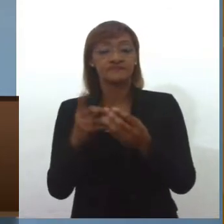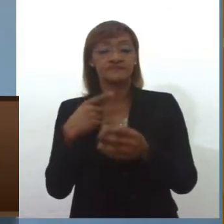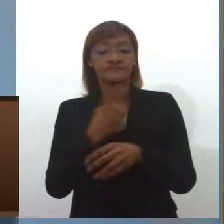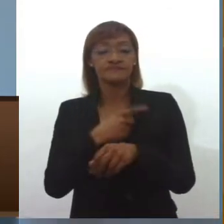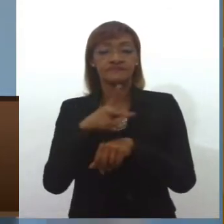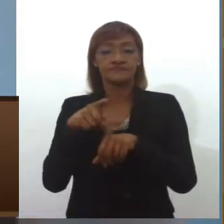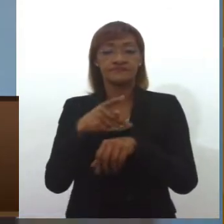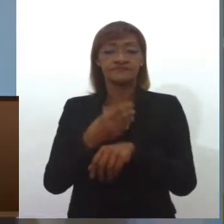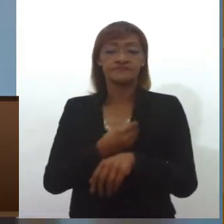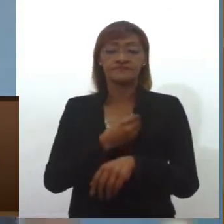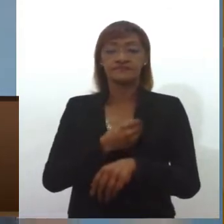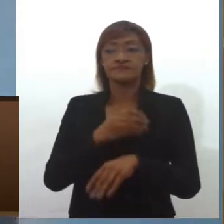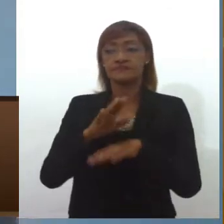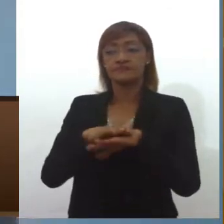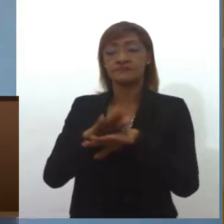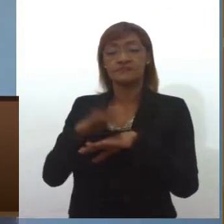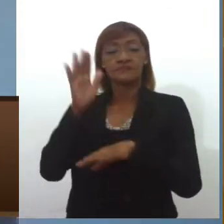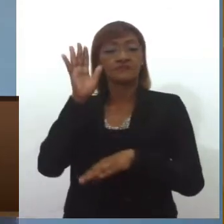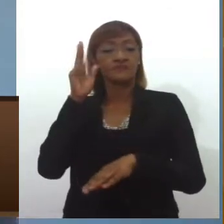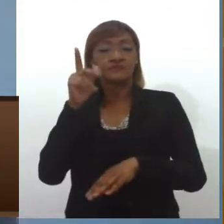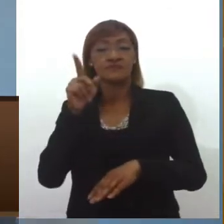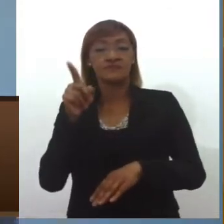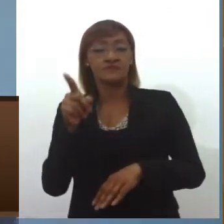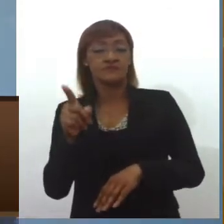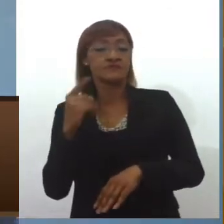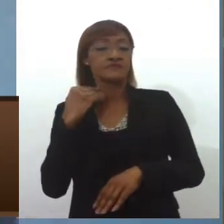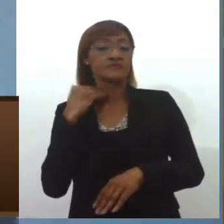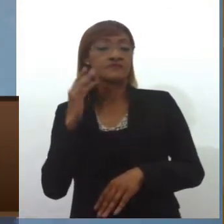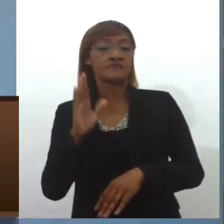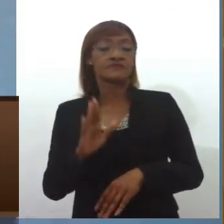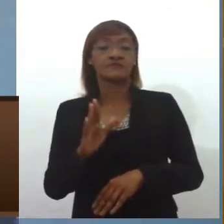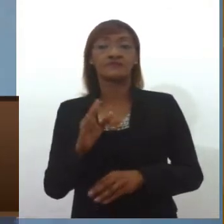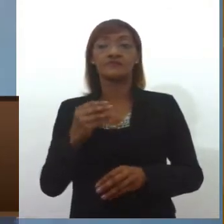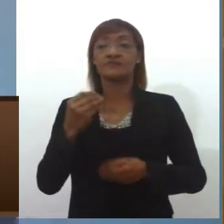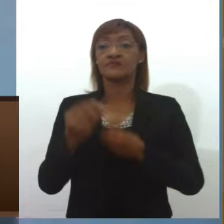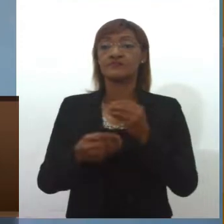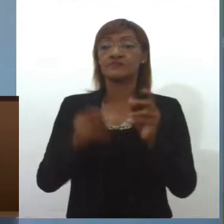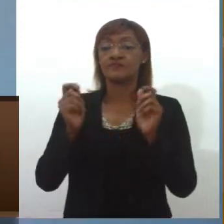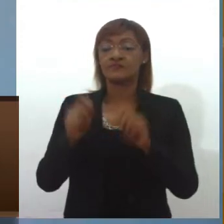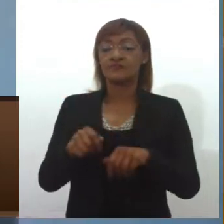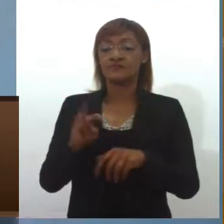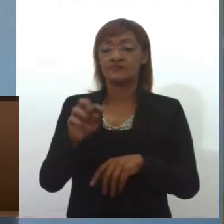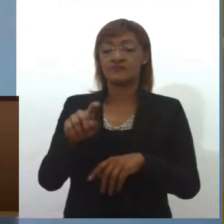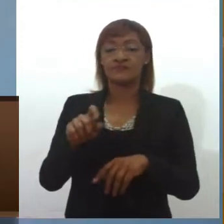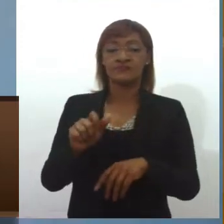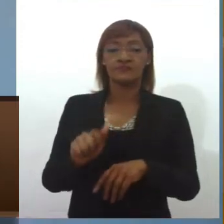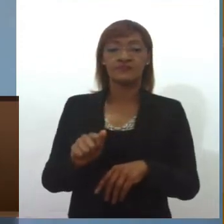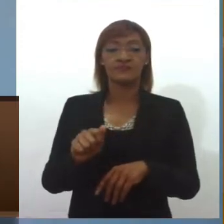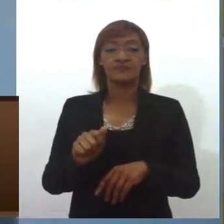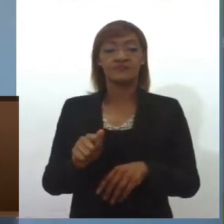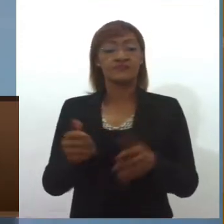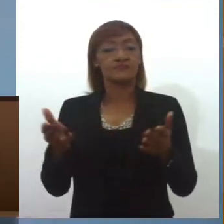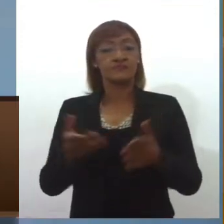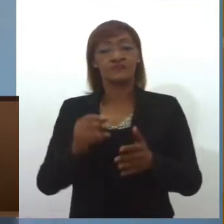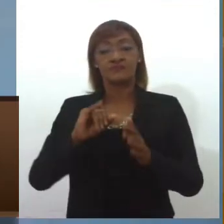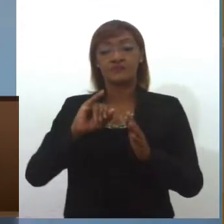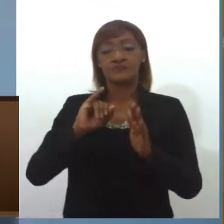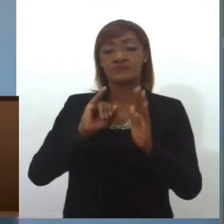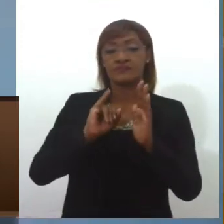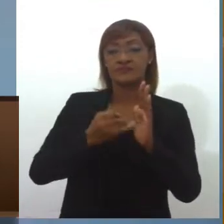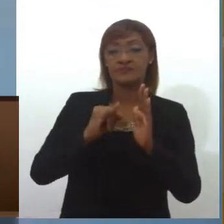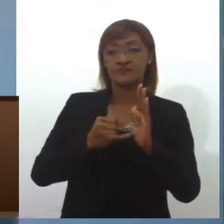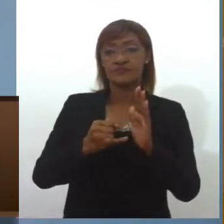via o COPOM, Comitê de Política Monetária, qual vai ser o novo nível da taxa Selic, que é a nossa taxa oficial de juros, se acima ou